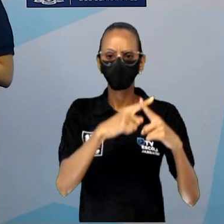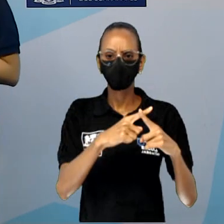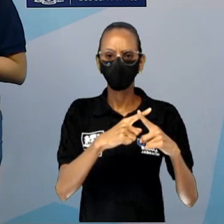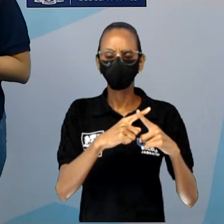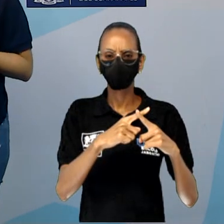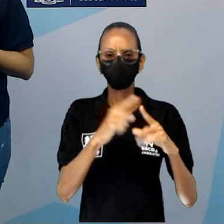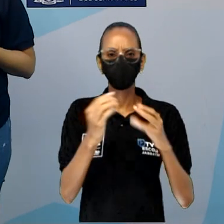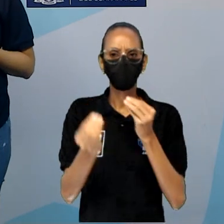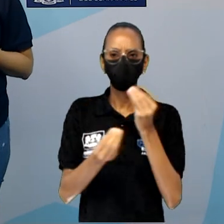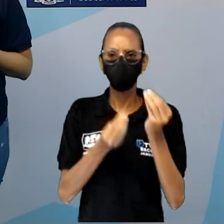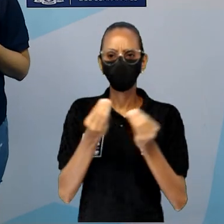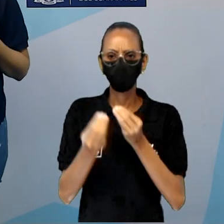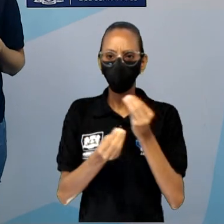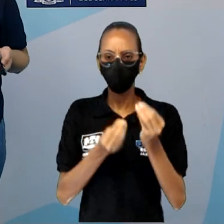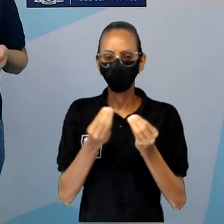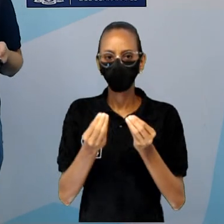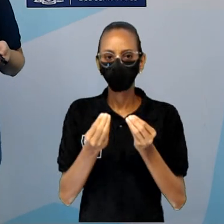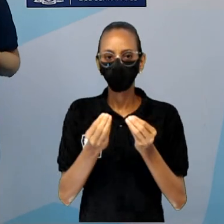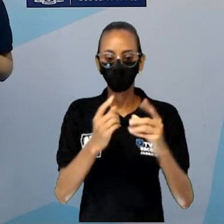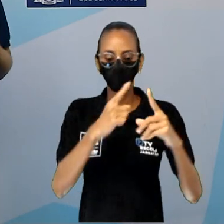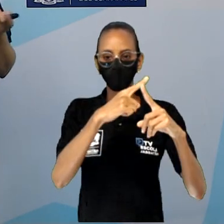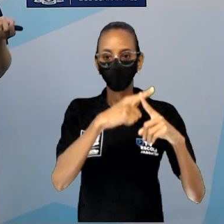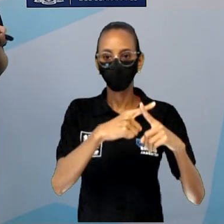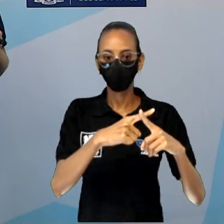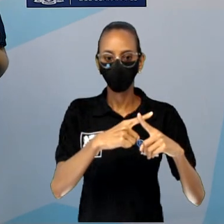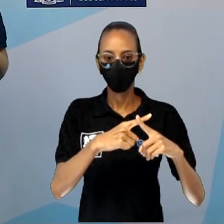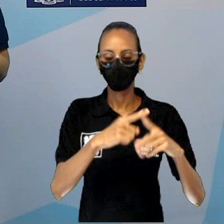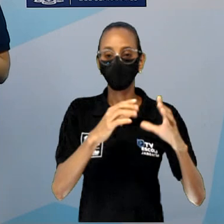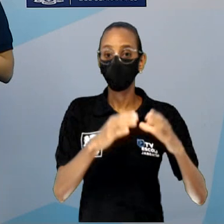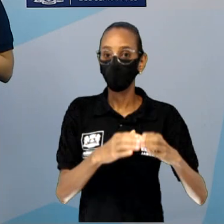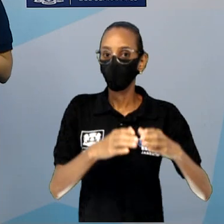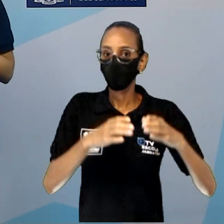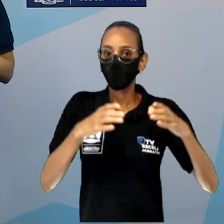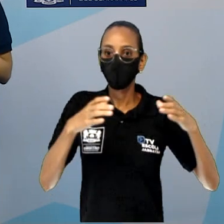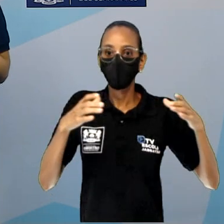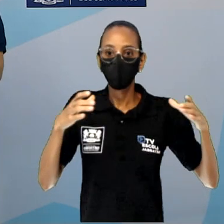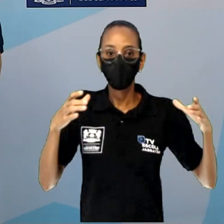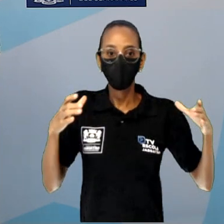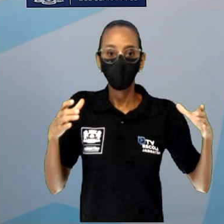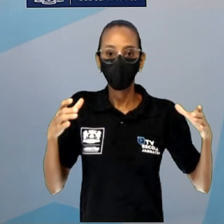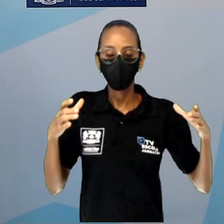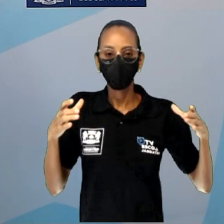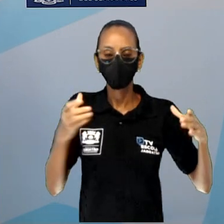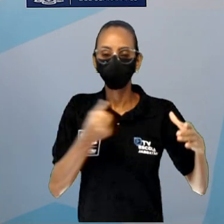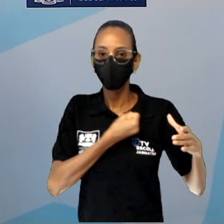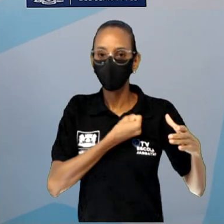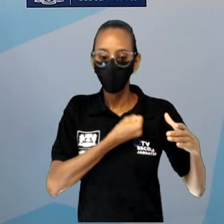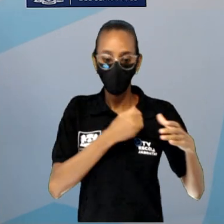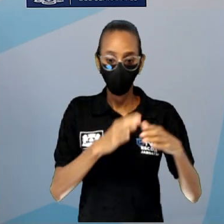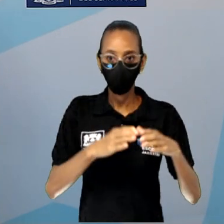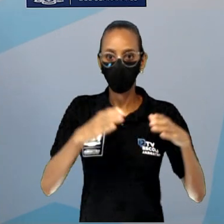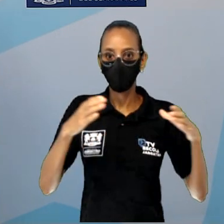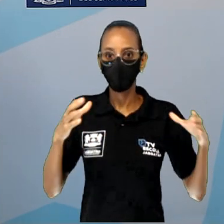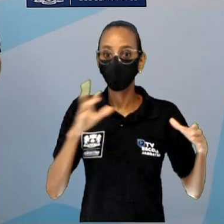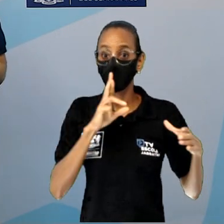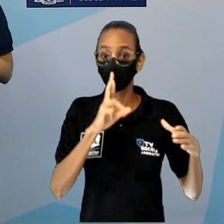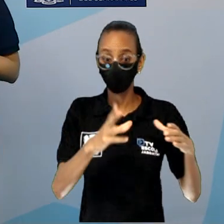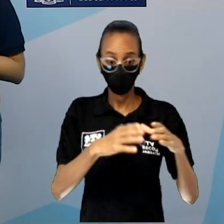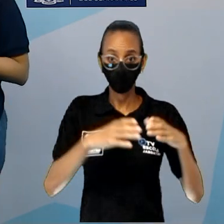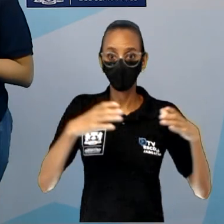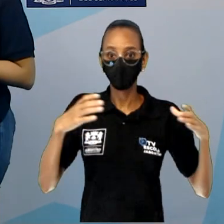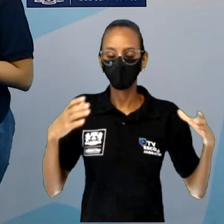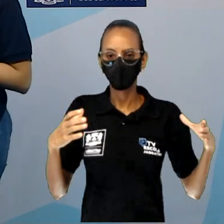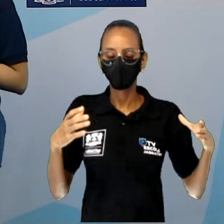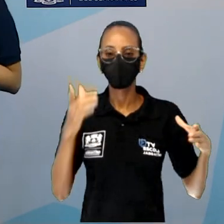A multiplicação é uma operação que ela deixa um número grande. Então, para que eu tenha uma multiplicação que resulte nesse número